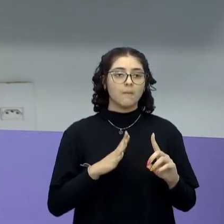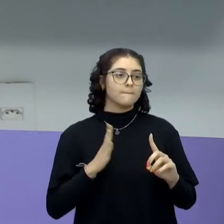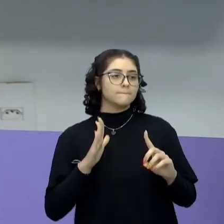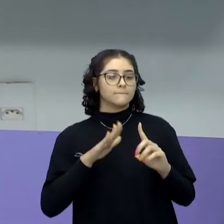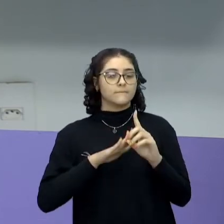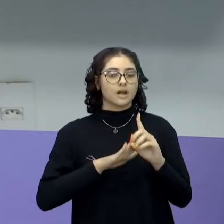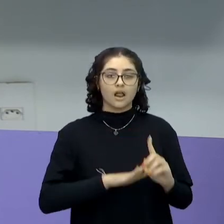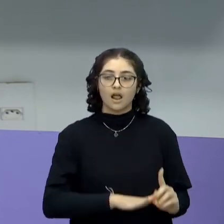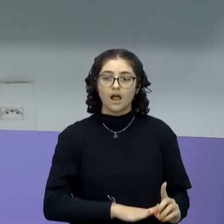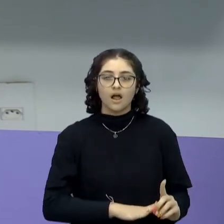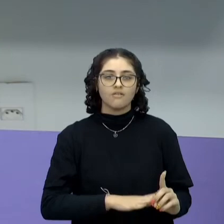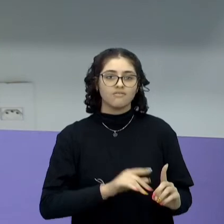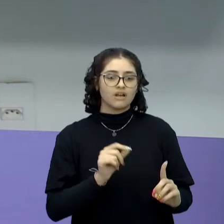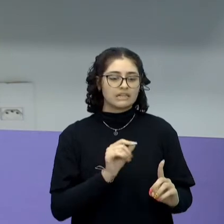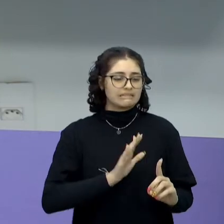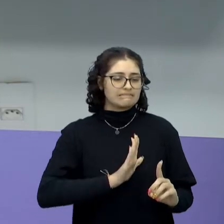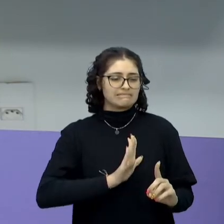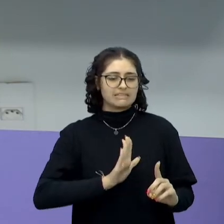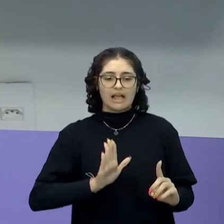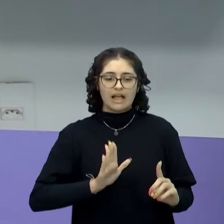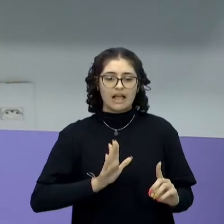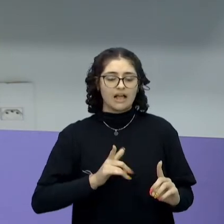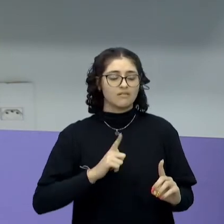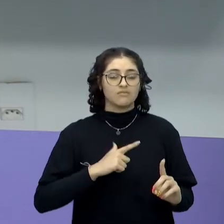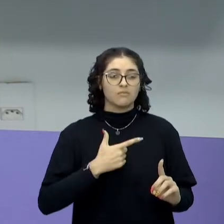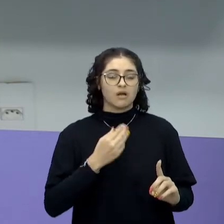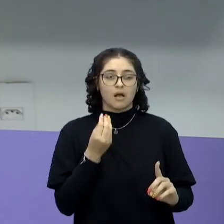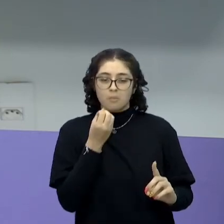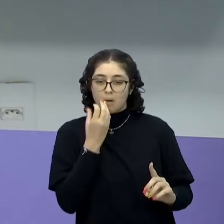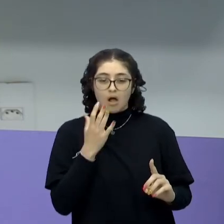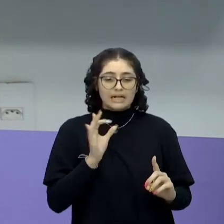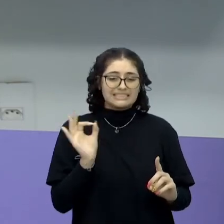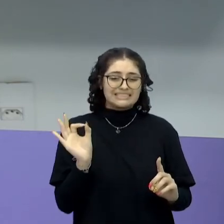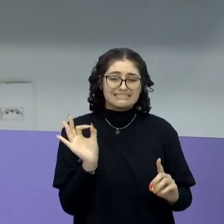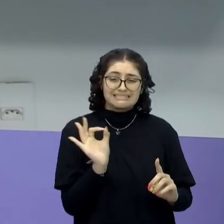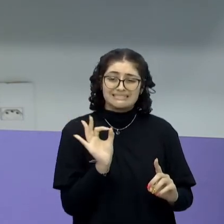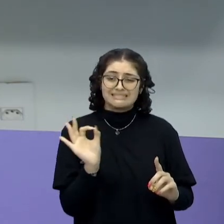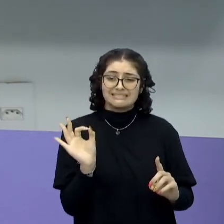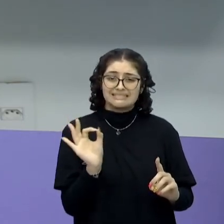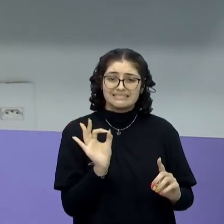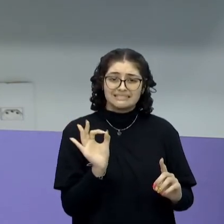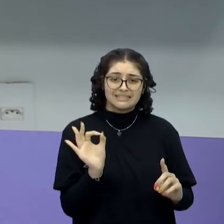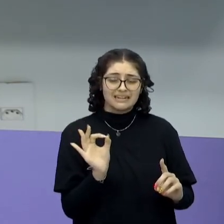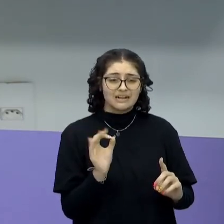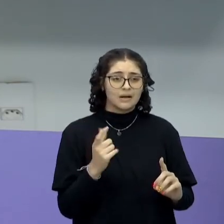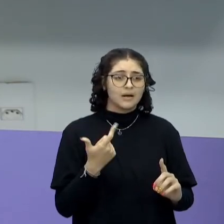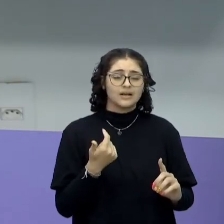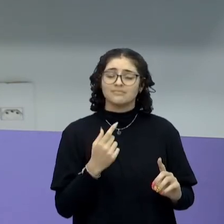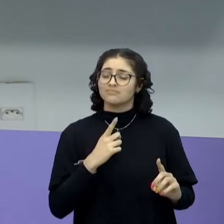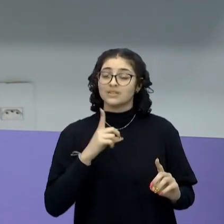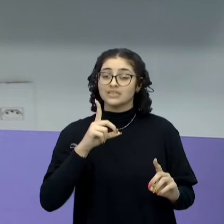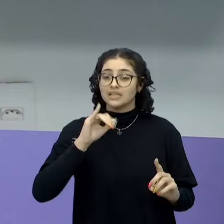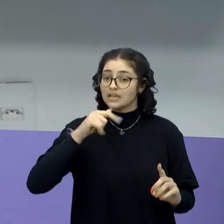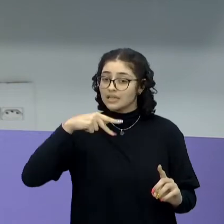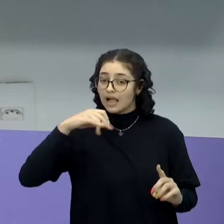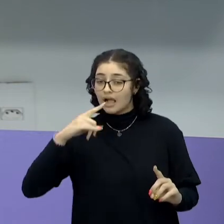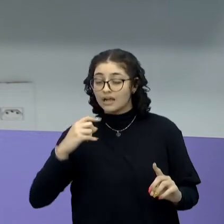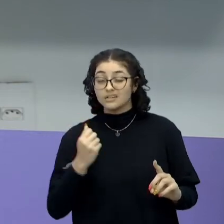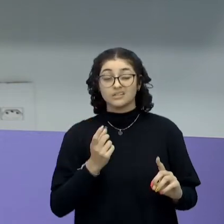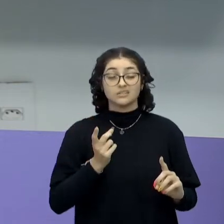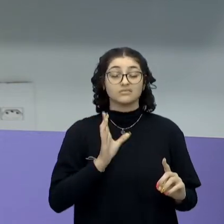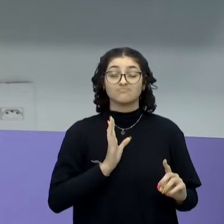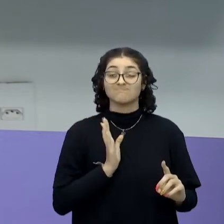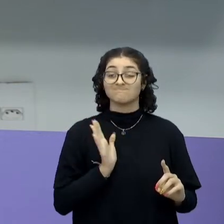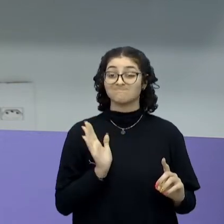privados de todas as suas qualidades humanas. Foram privados de sua dignidade, foram privados